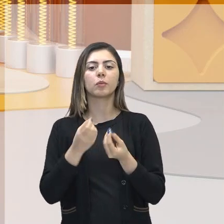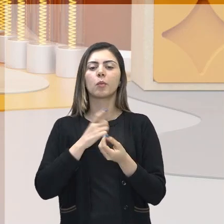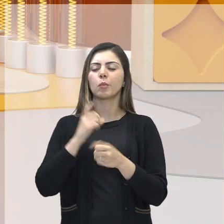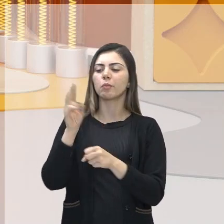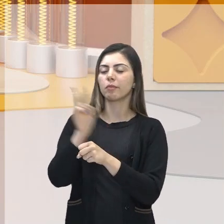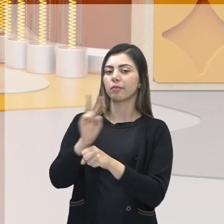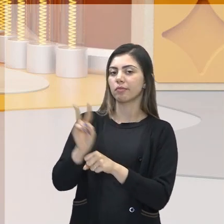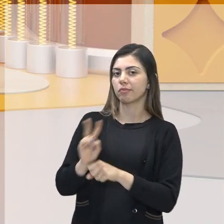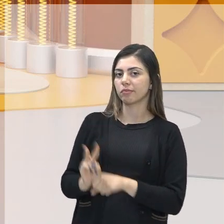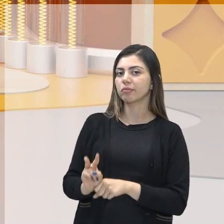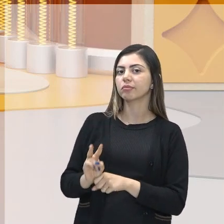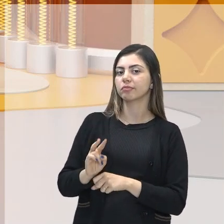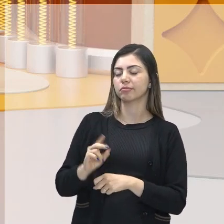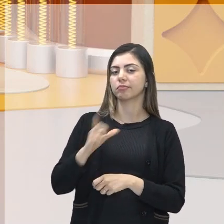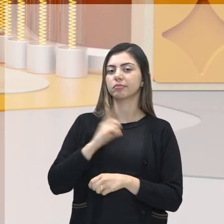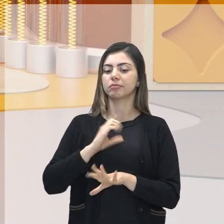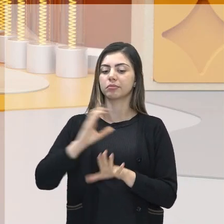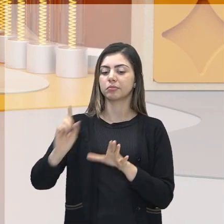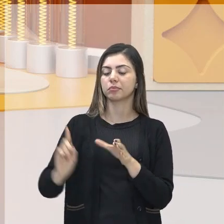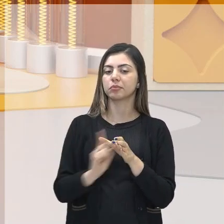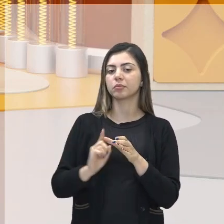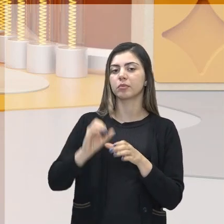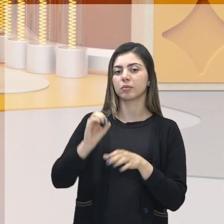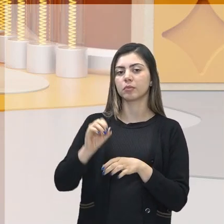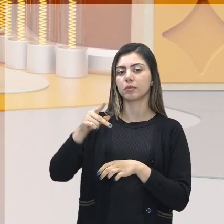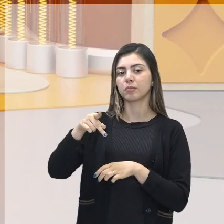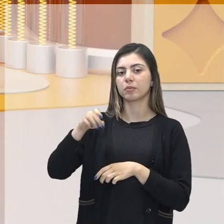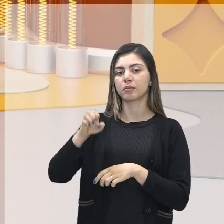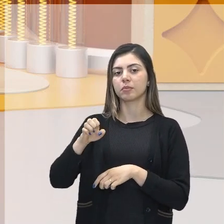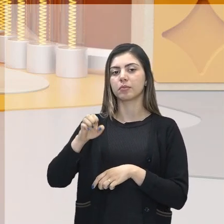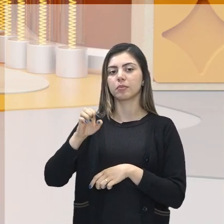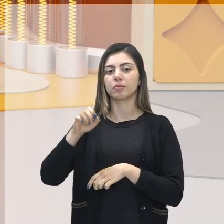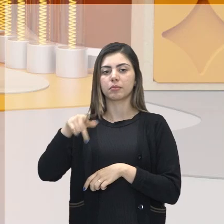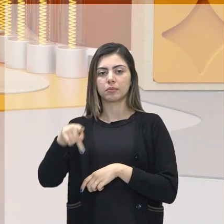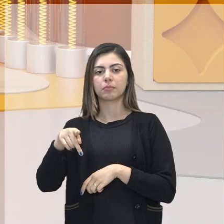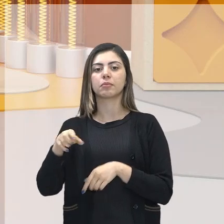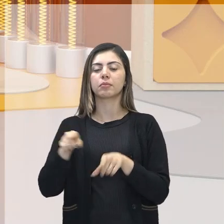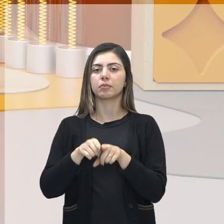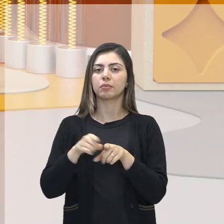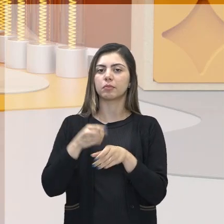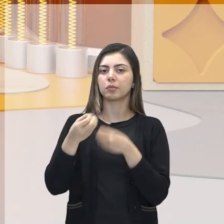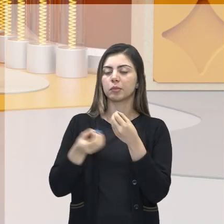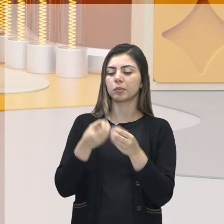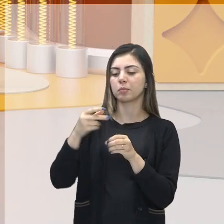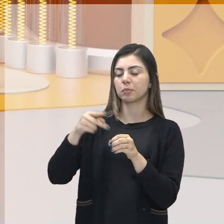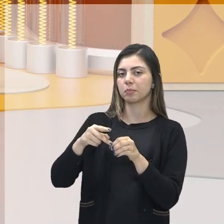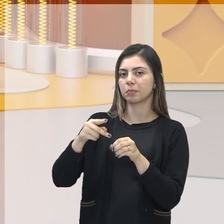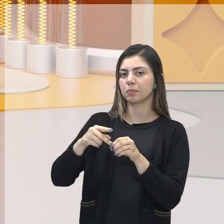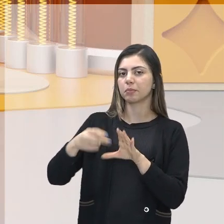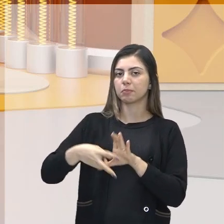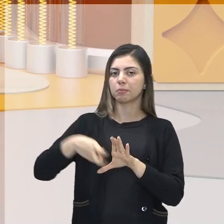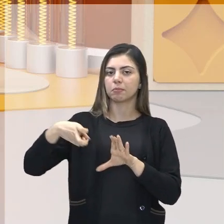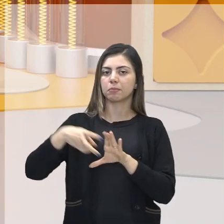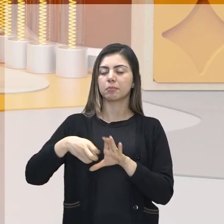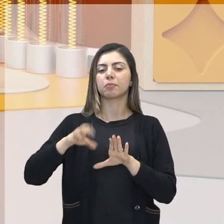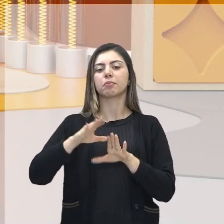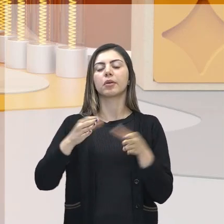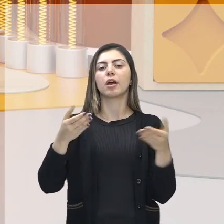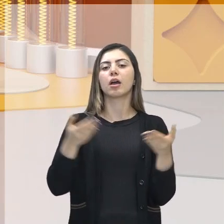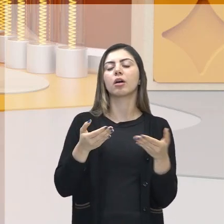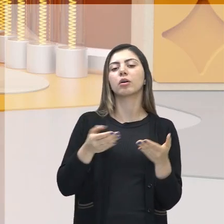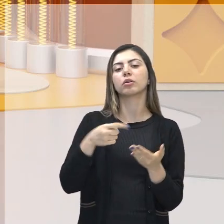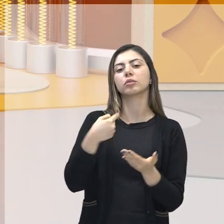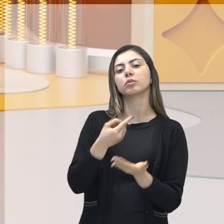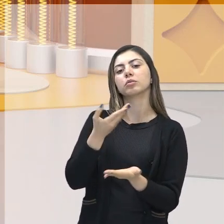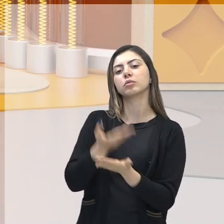Venezuela como membro da OPEP ali e também a produção de petróleo. Então, nesse segundo momento, nós vamos entender qual é o papel da